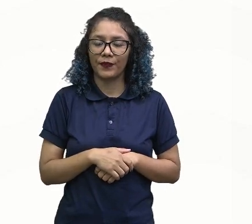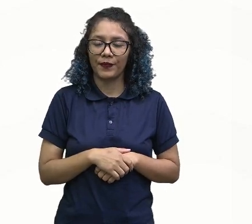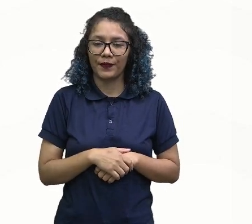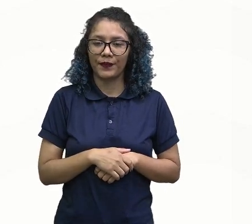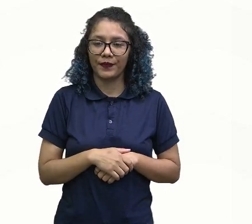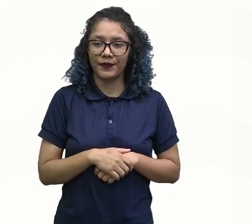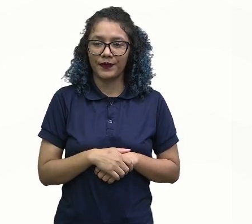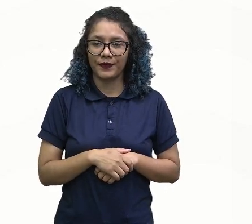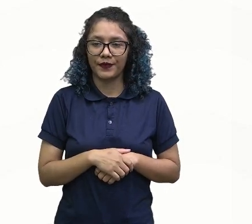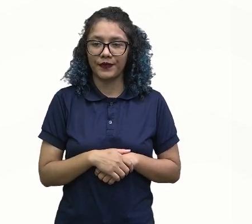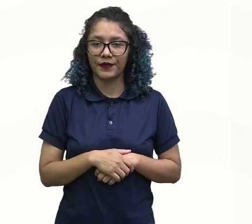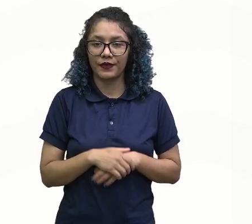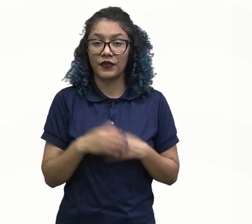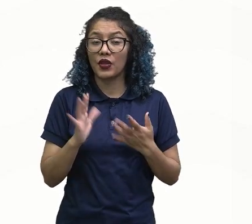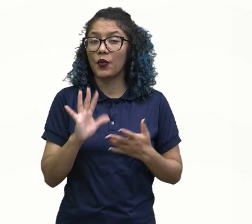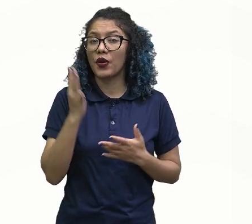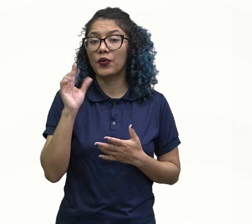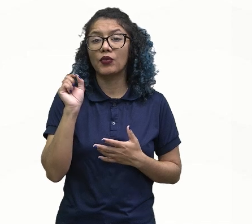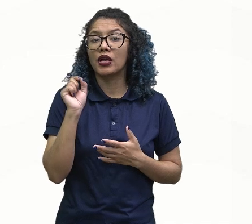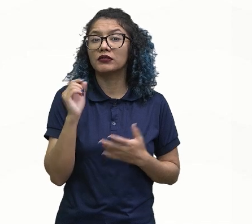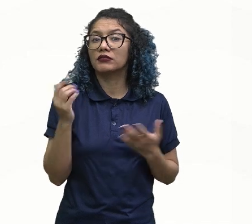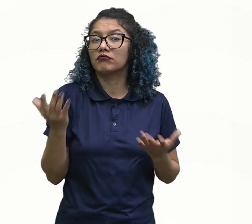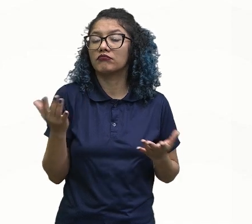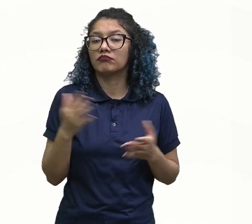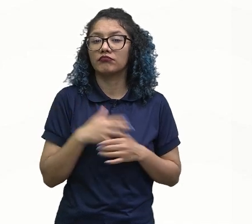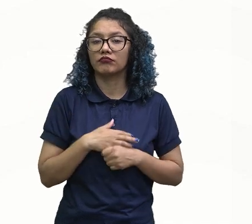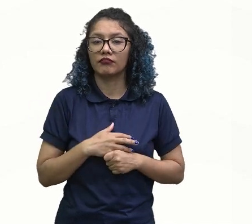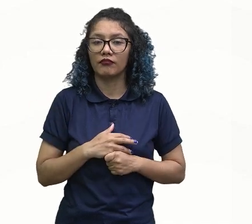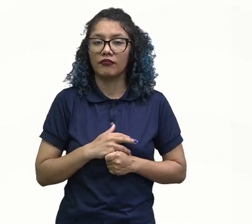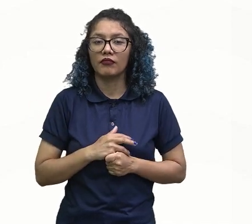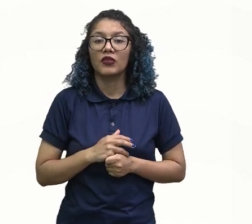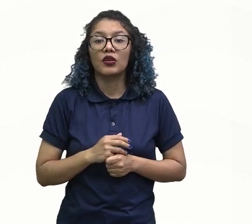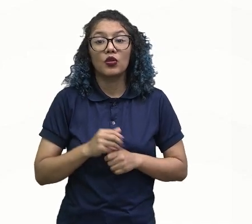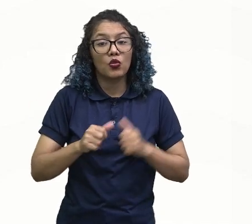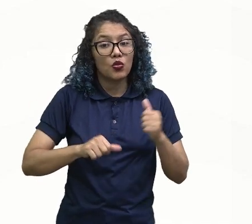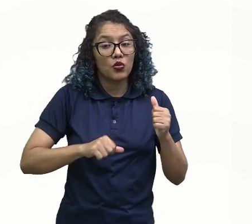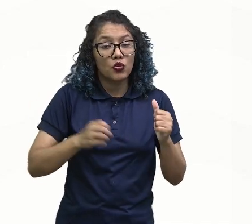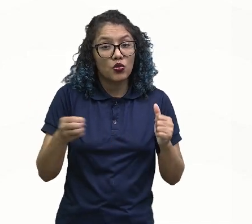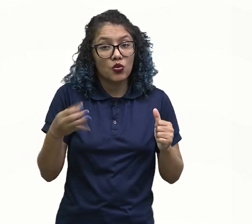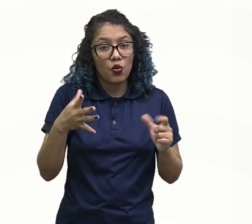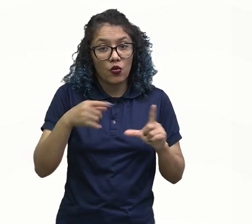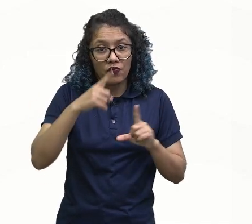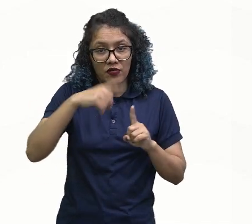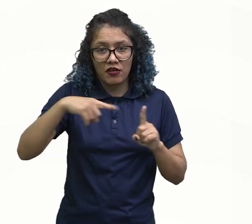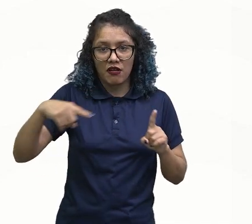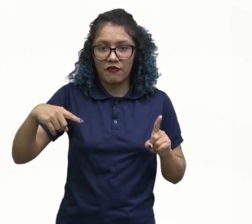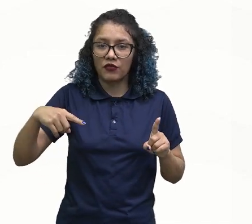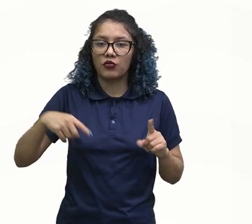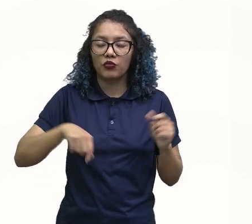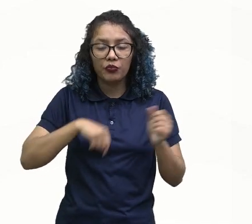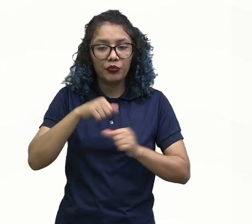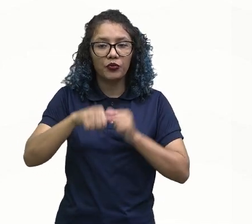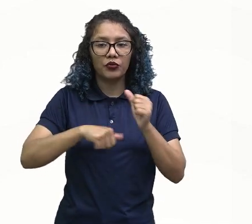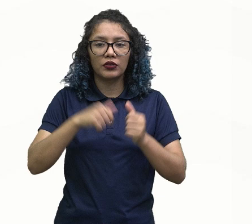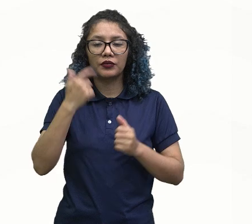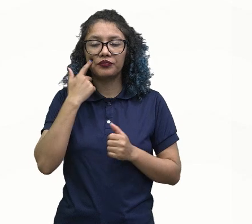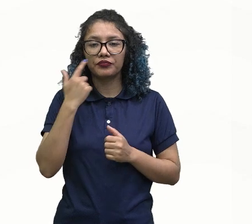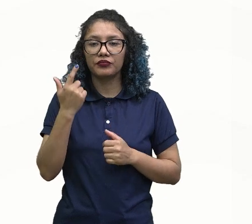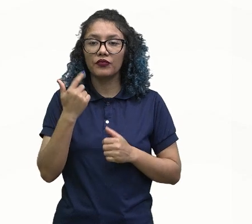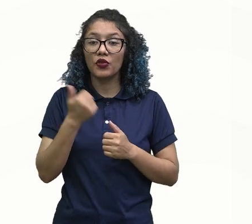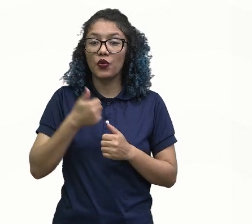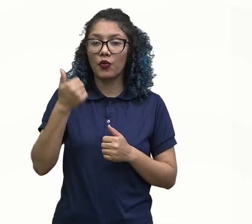alterado. E aí o que vai acontecer? Vai surgir um novo gráfico. O gráfico que vocês acabaram de